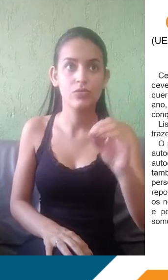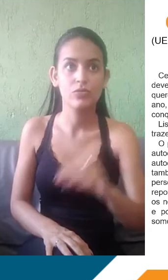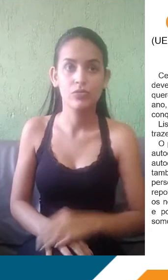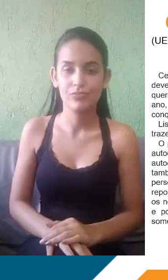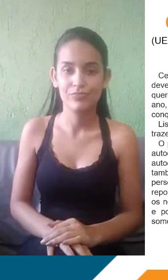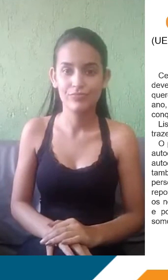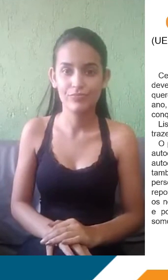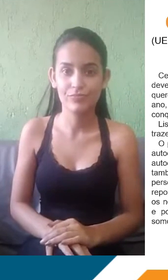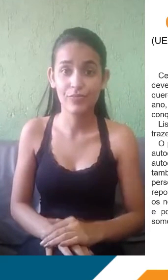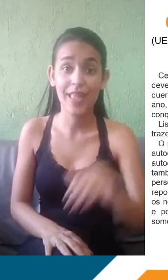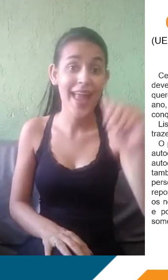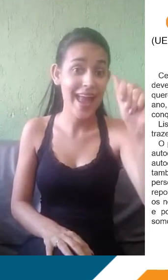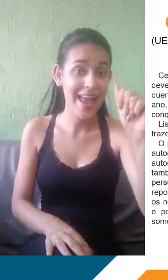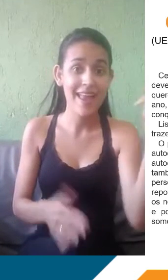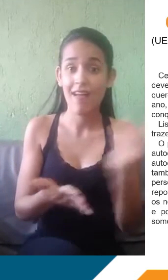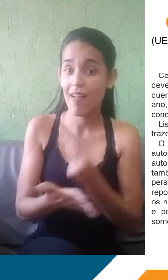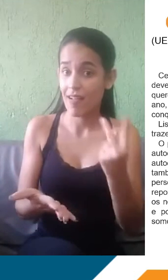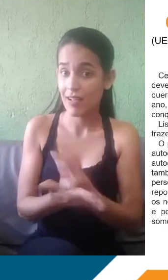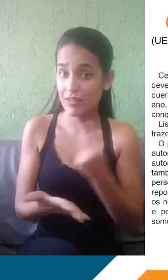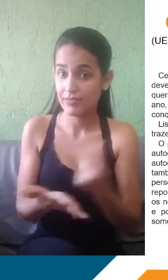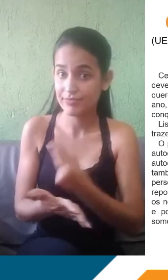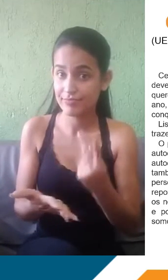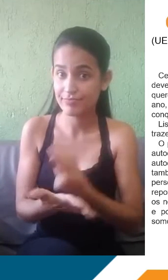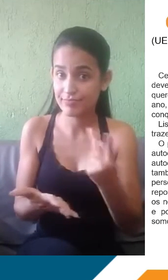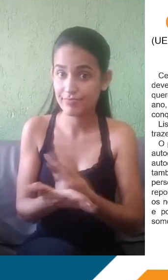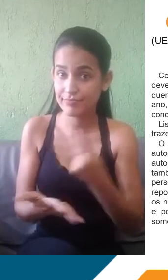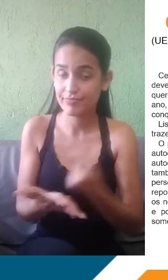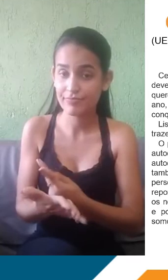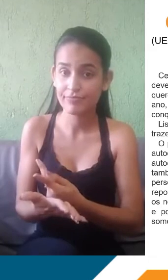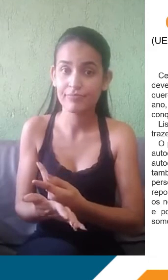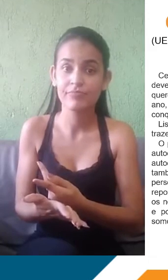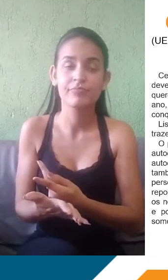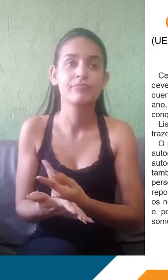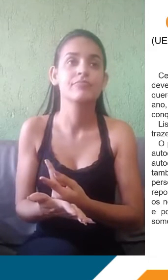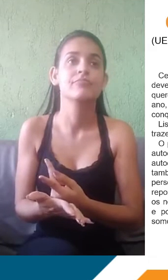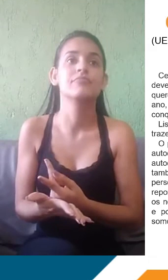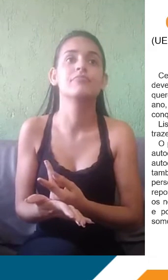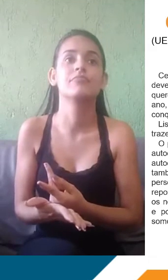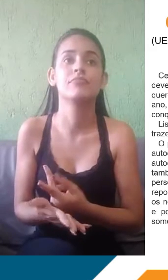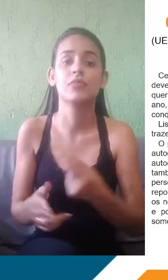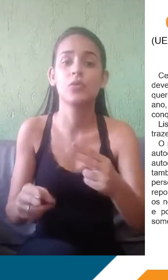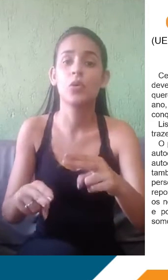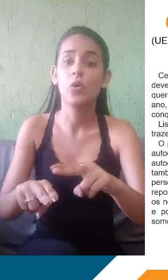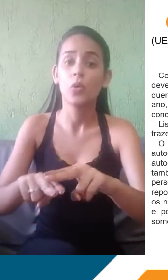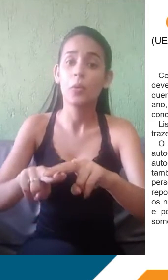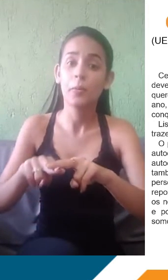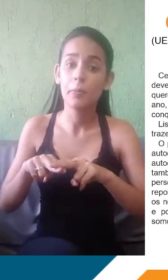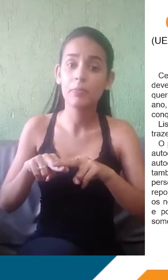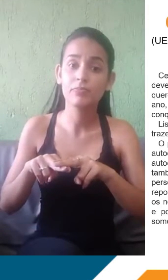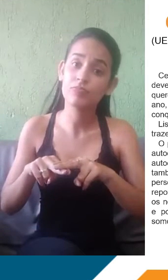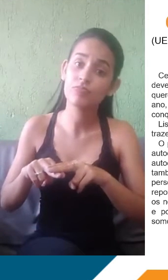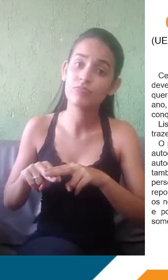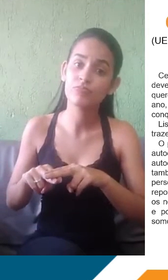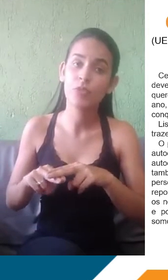O método indutivo, que é a opção A, opera justamente no sentido contrário. Se ancora nos exemplos